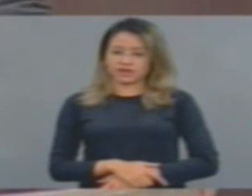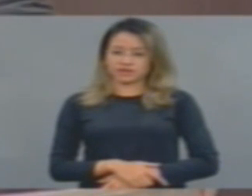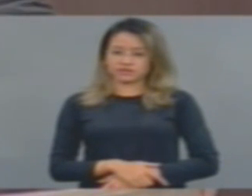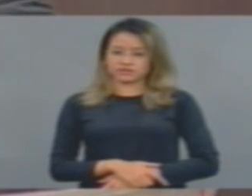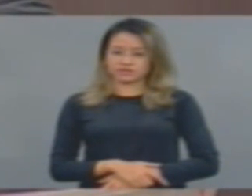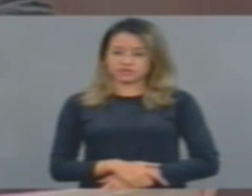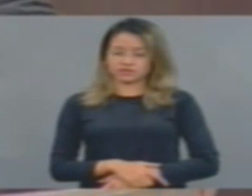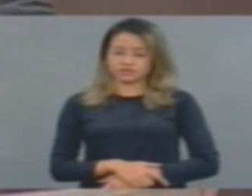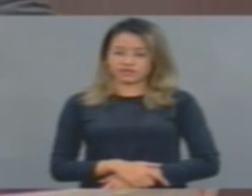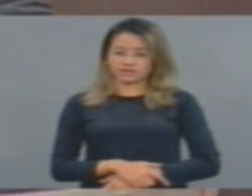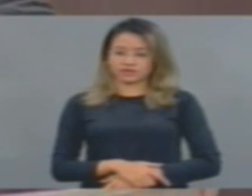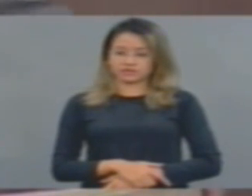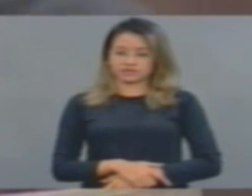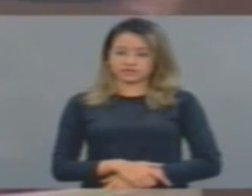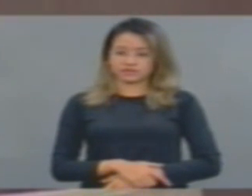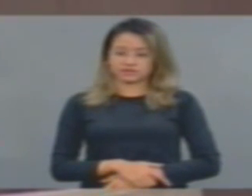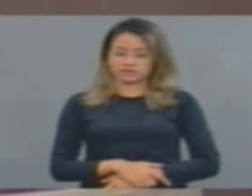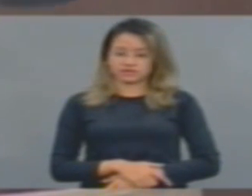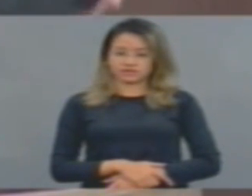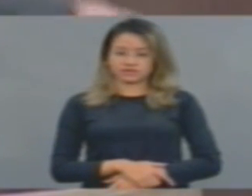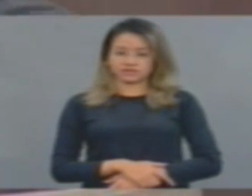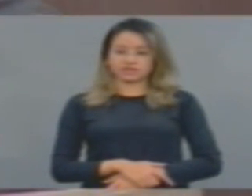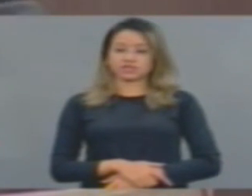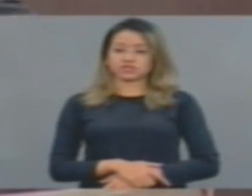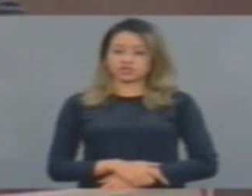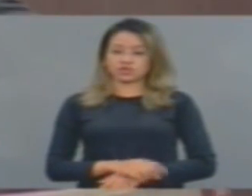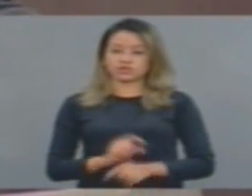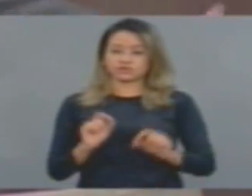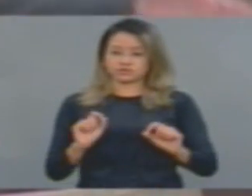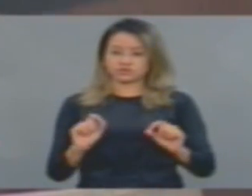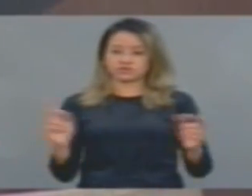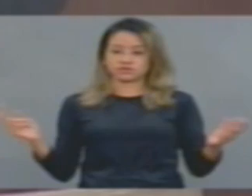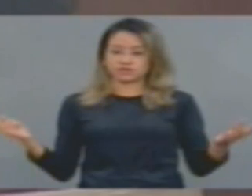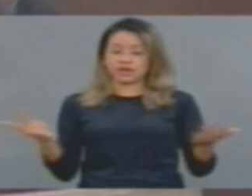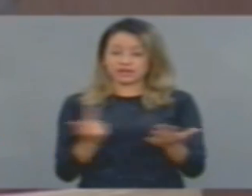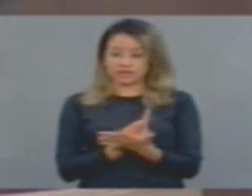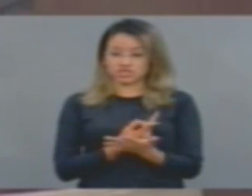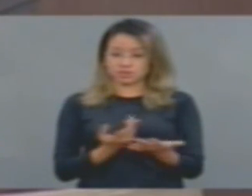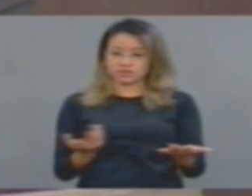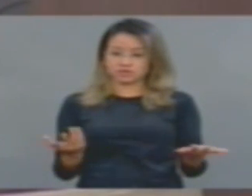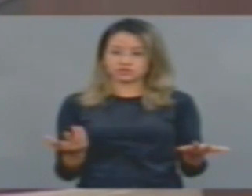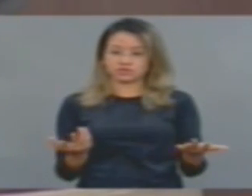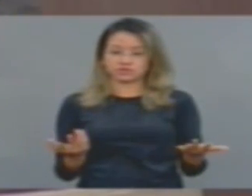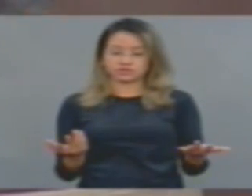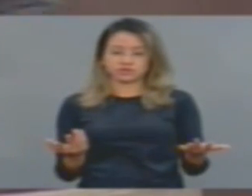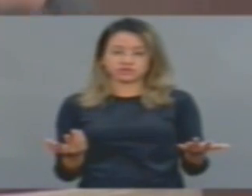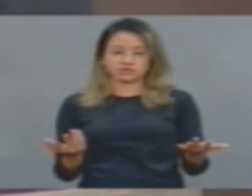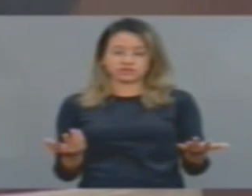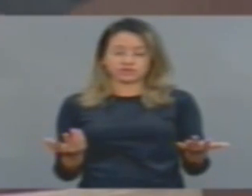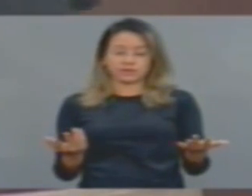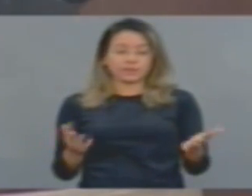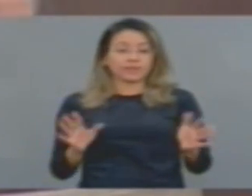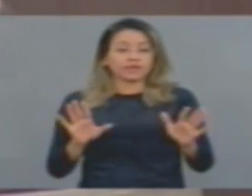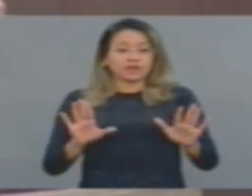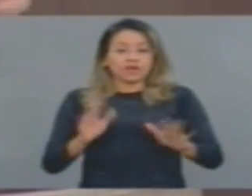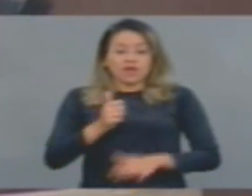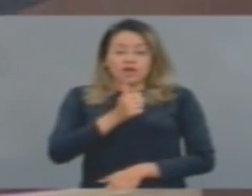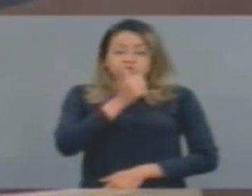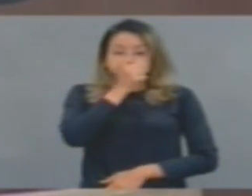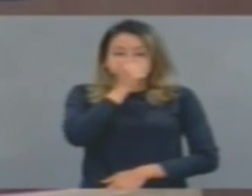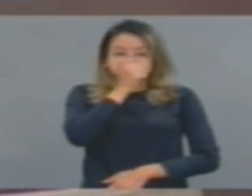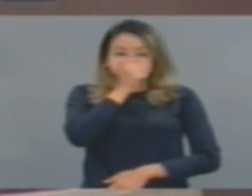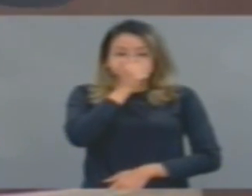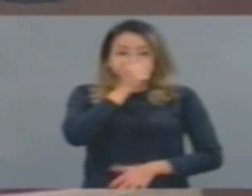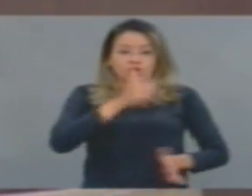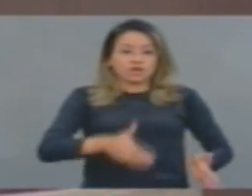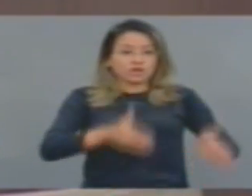do interior do estado. Vêm dos mais variados municípios, chegam aqui. E superlotam unidades. Por quê?